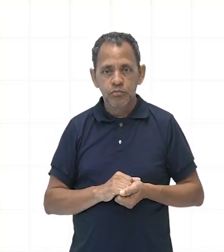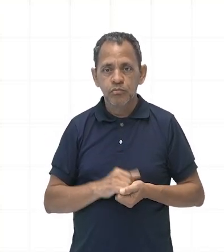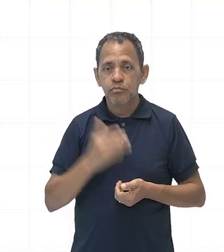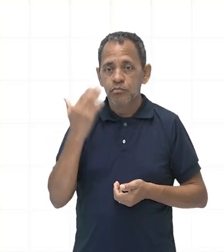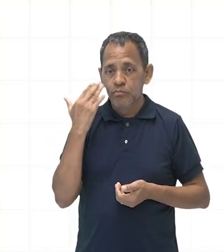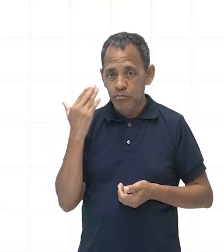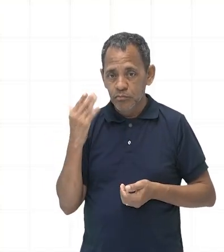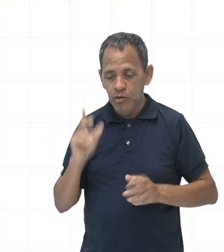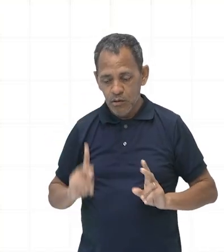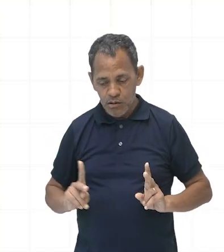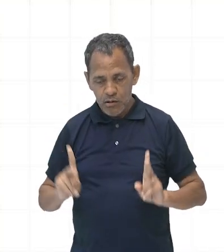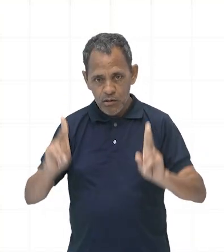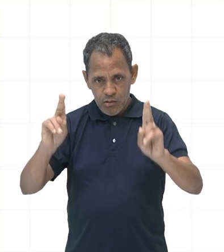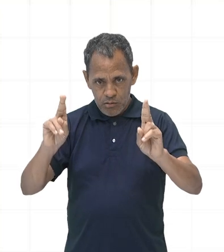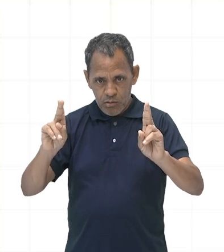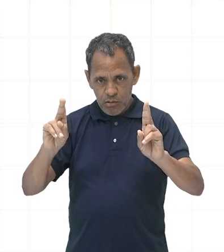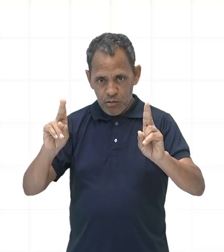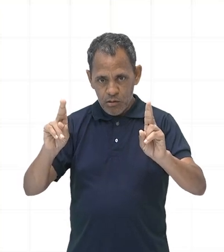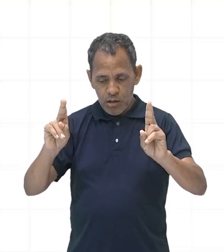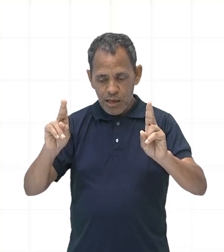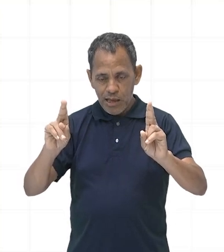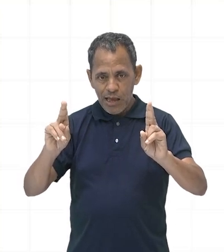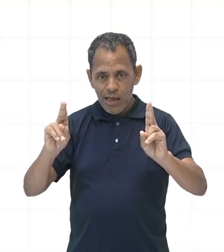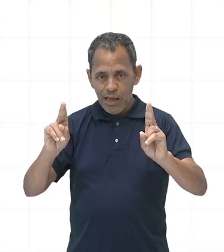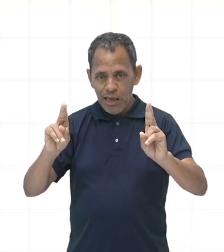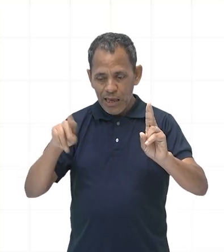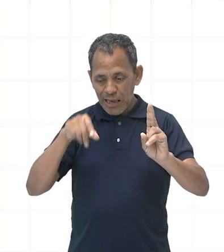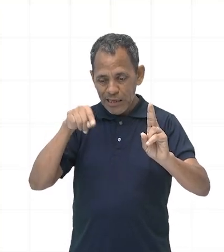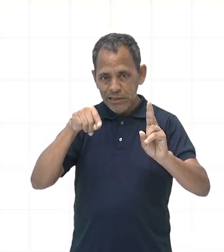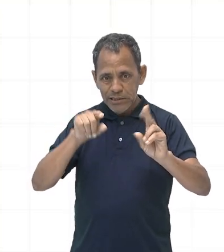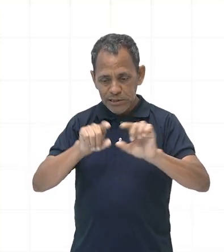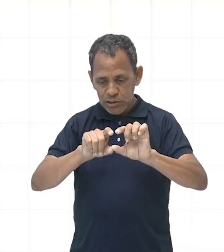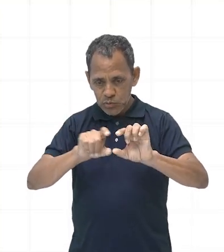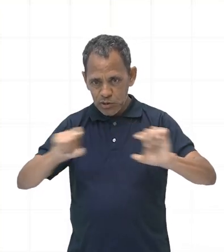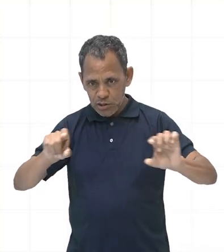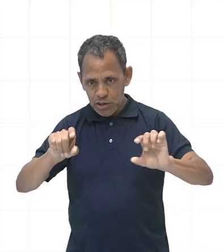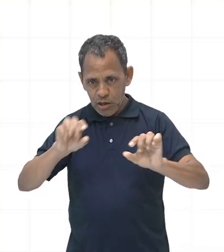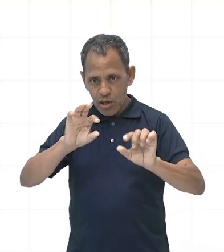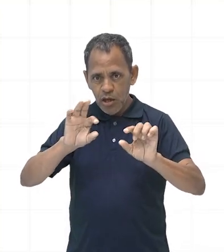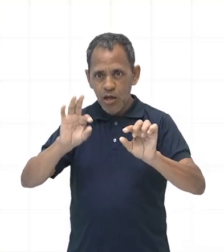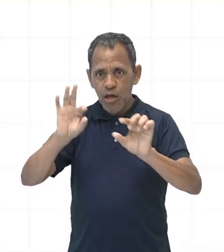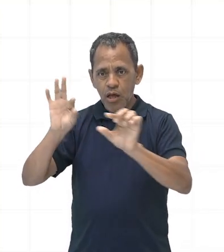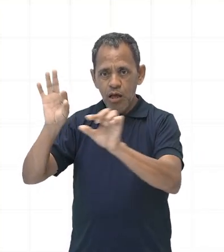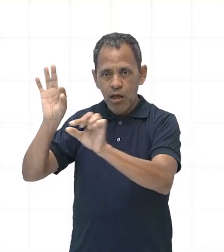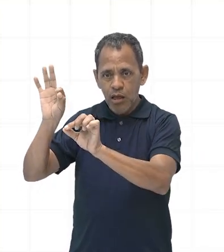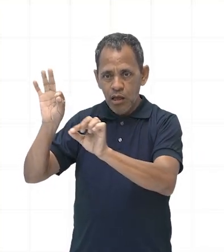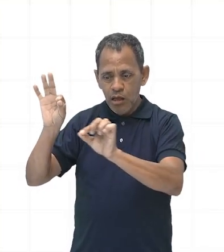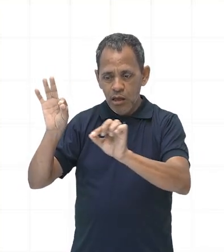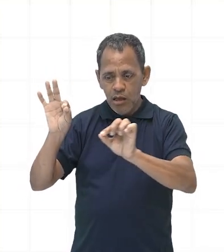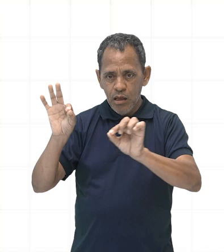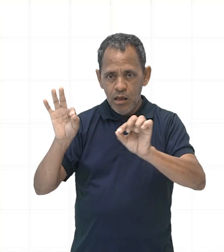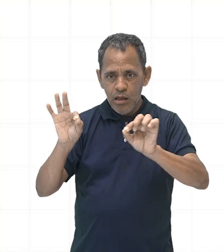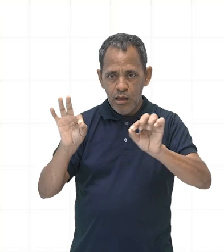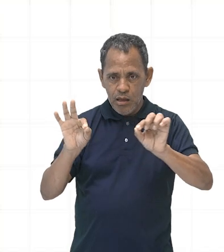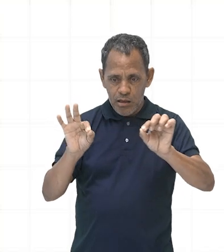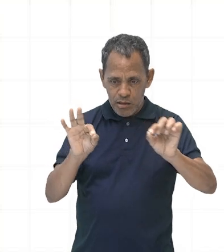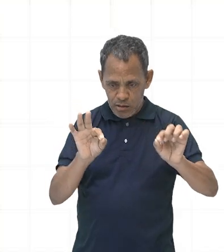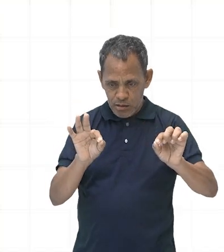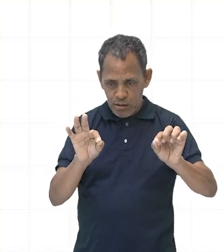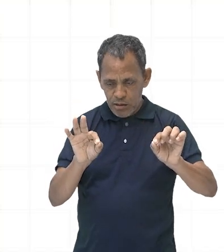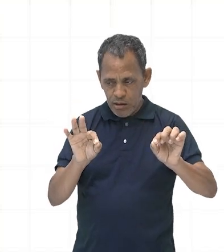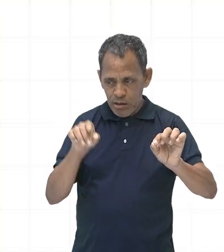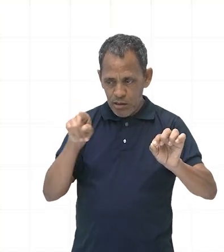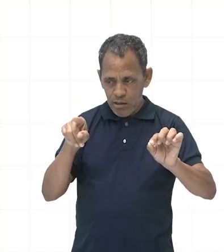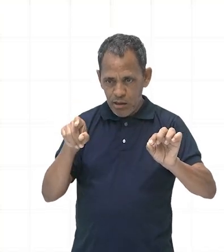e eu trago esse pedaço para cá, ó, o que é que eu vou ter? eu vou ter esse lado, que mede